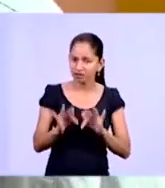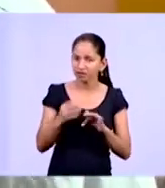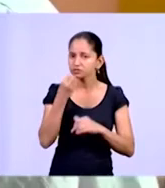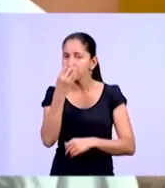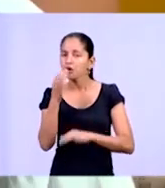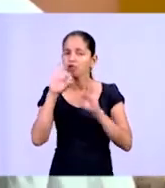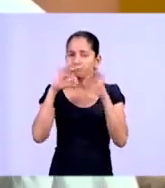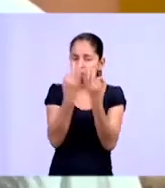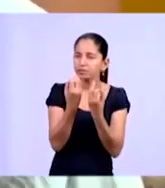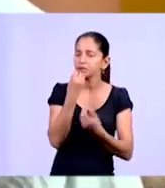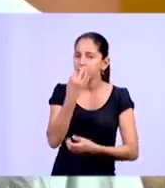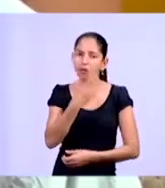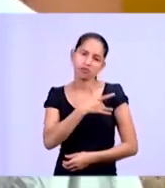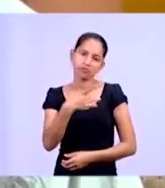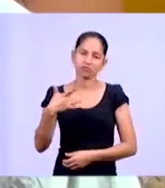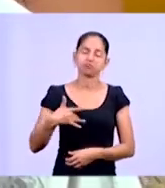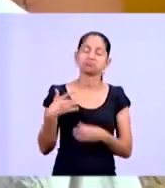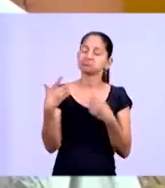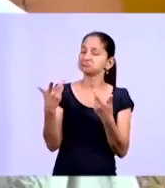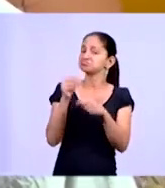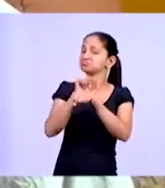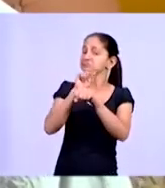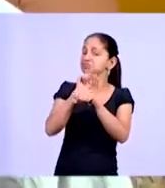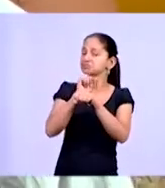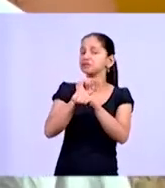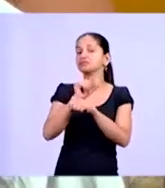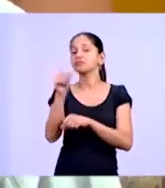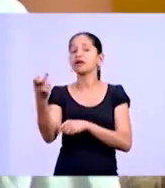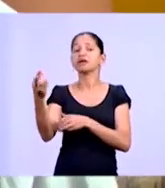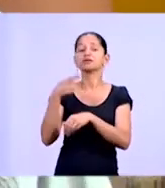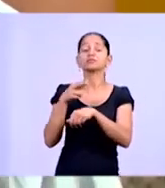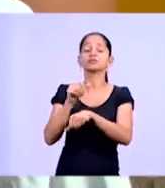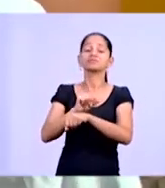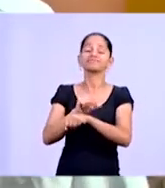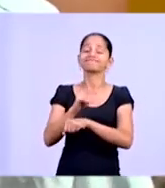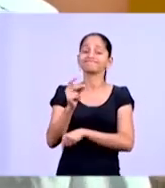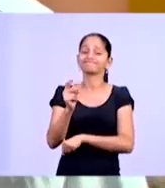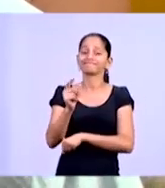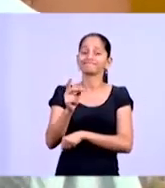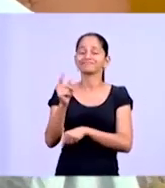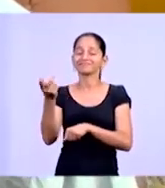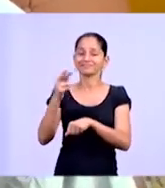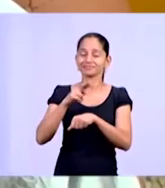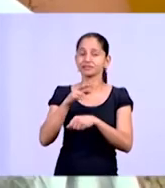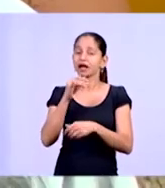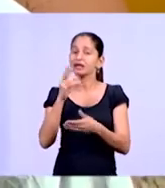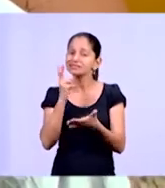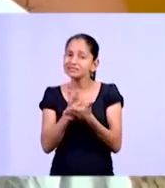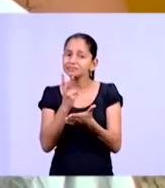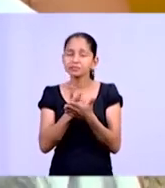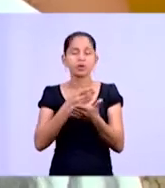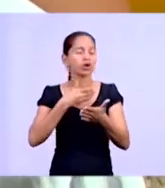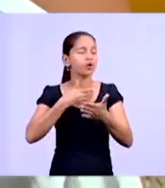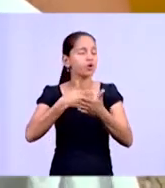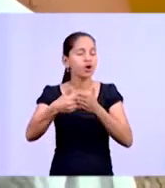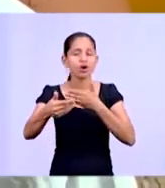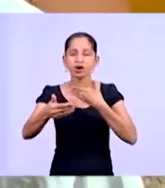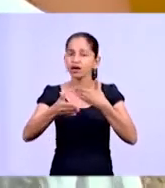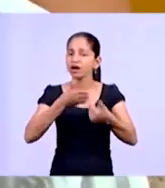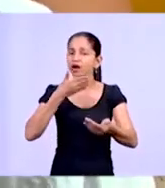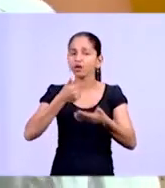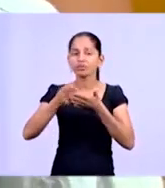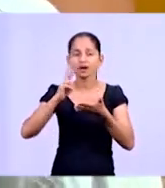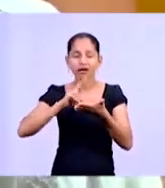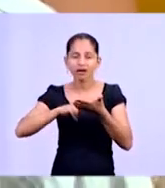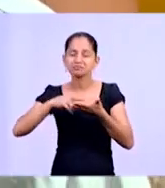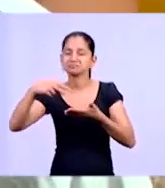ficava naquela tensão aguardando a resposta. Porque sempre quando você envia algum tipo de correspondência, você